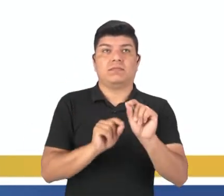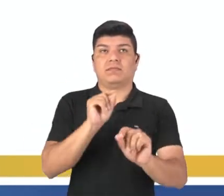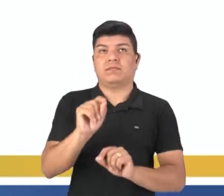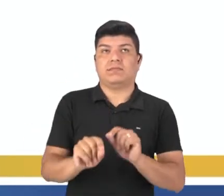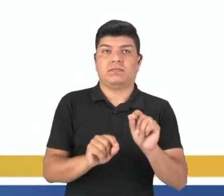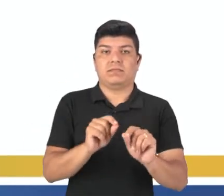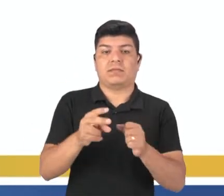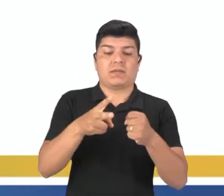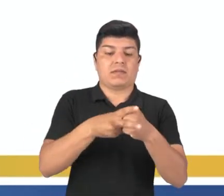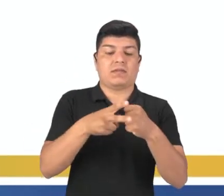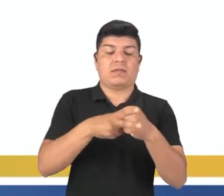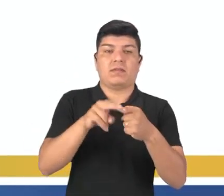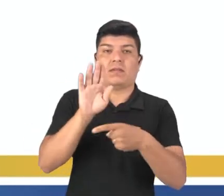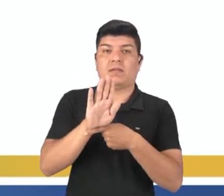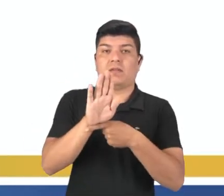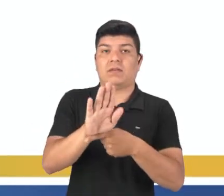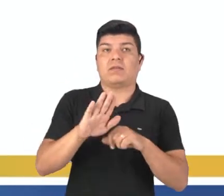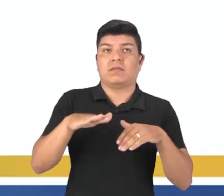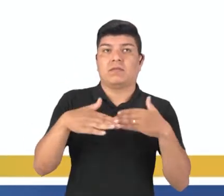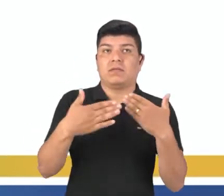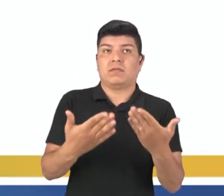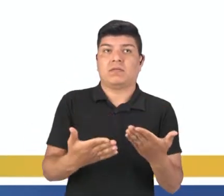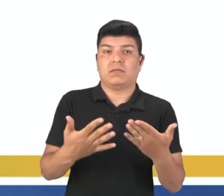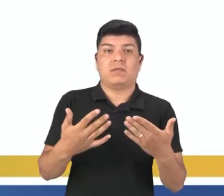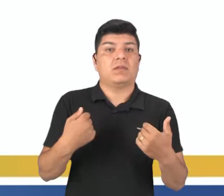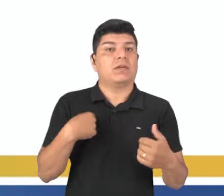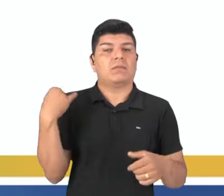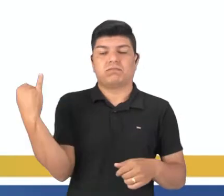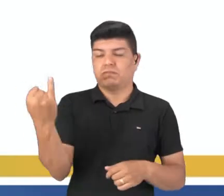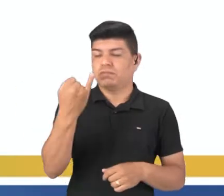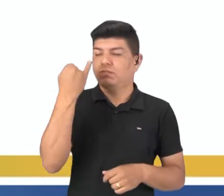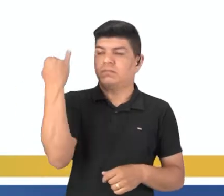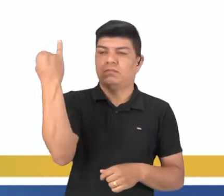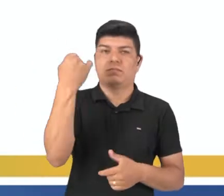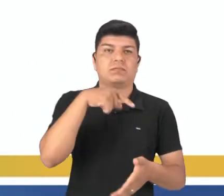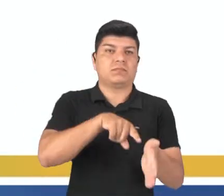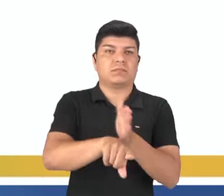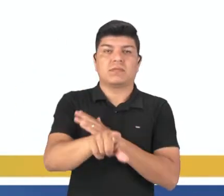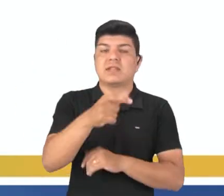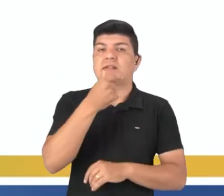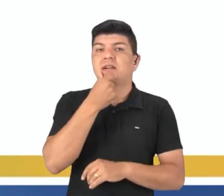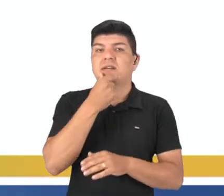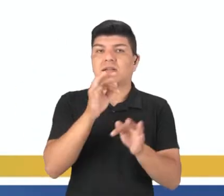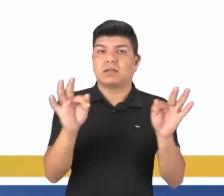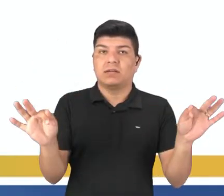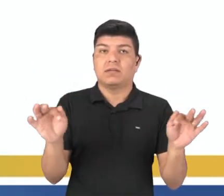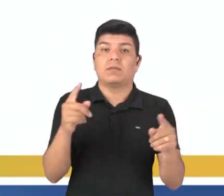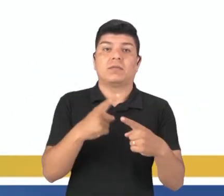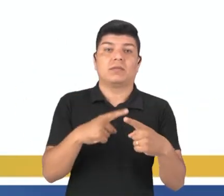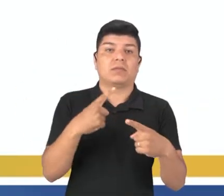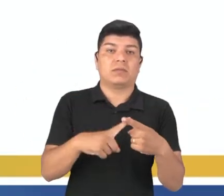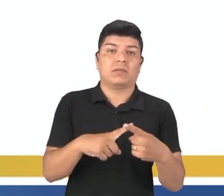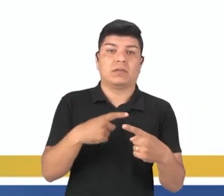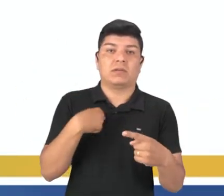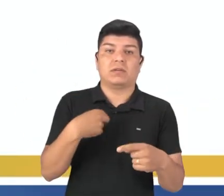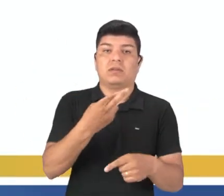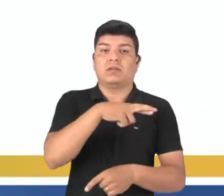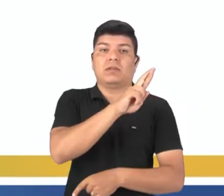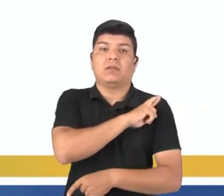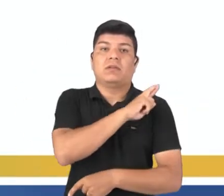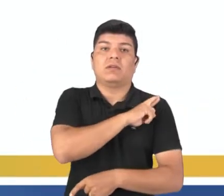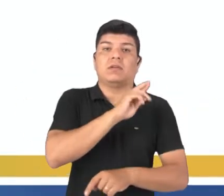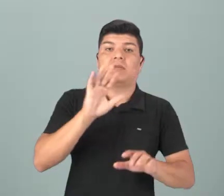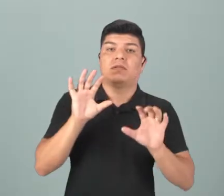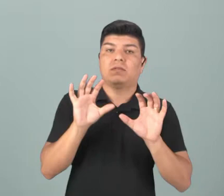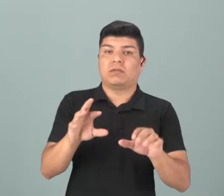é verbo auxiliar o verbo auxiliar é extremamente importante não uma pergunta em inglês porque porque ele é responsável